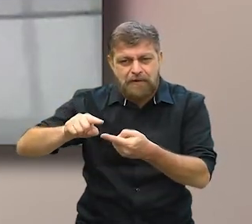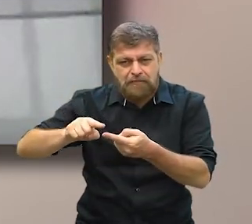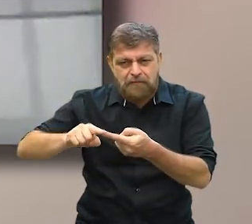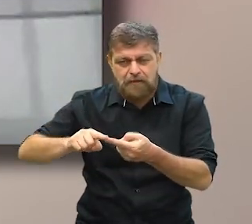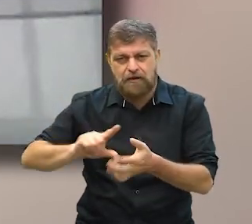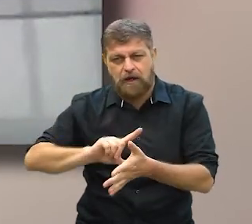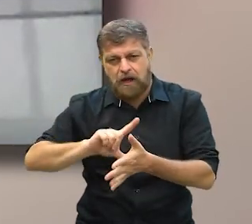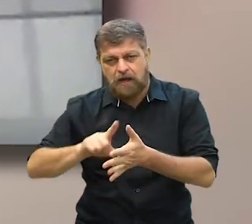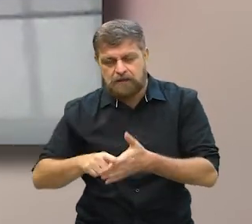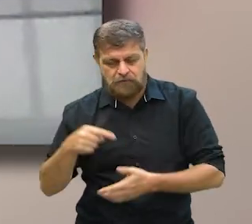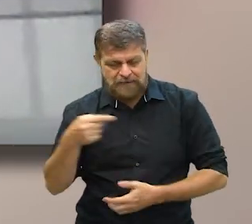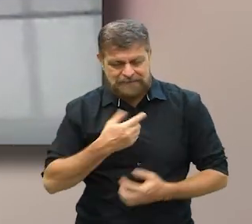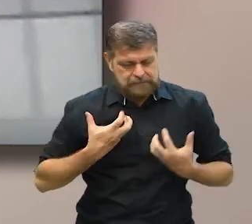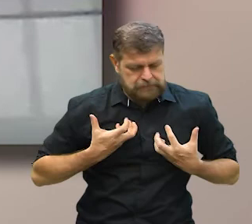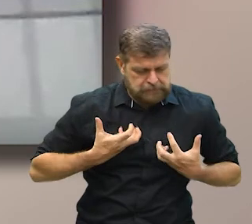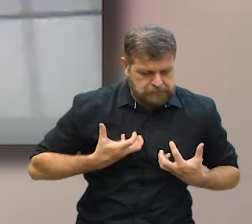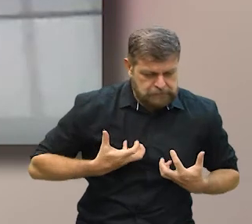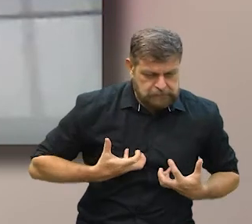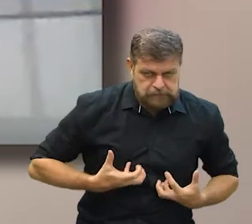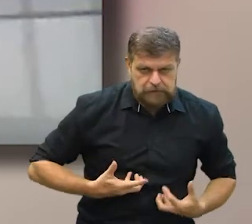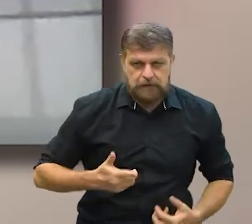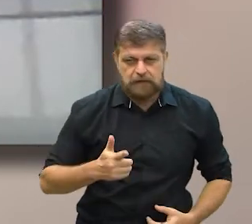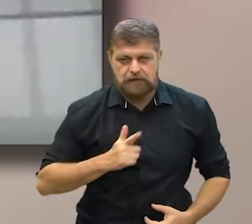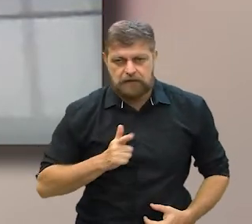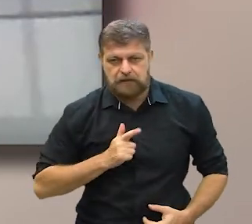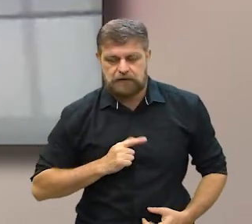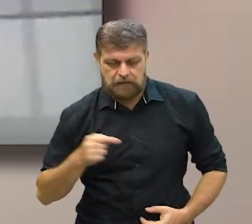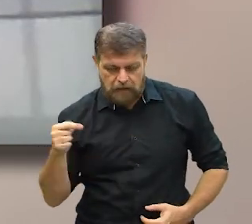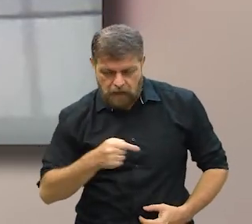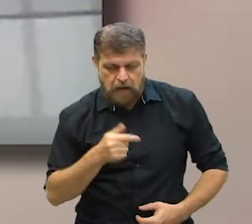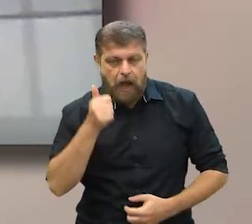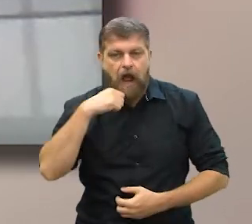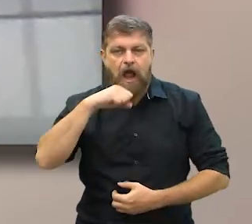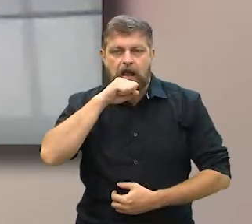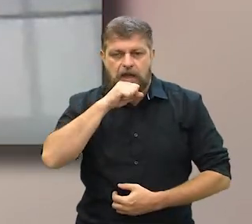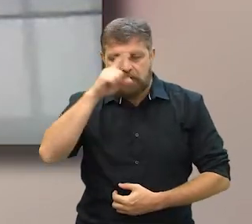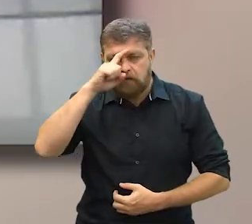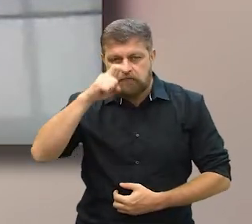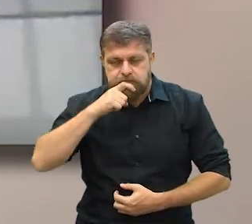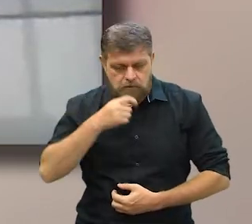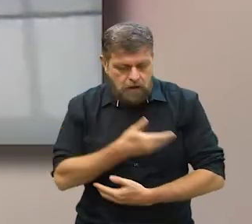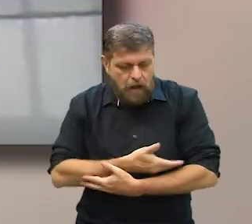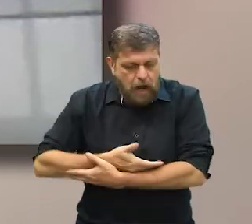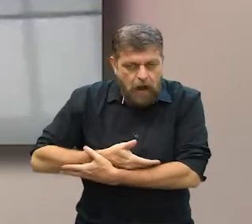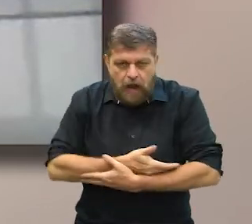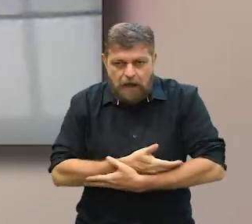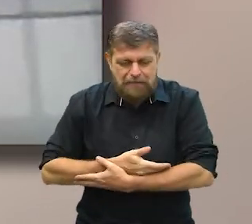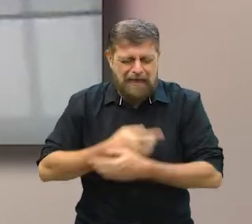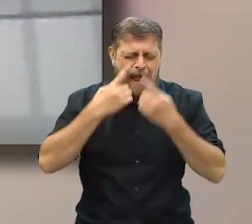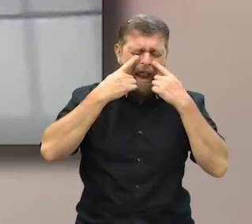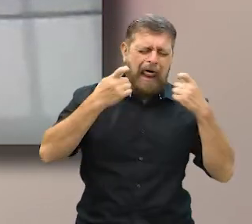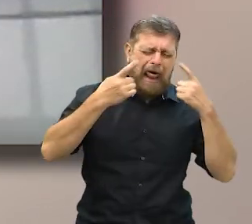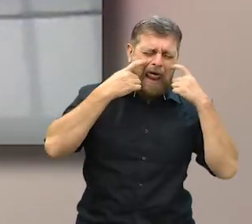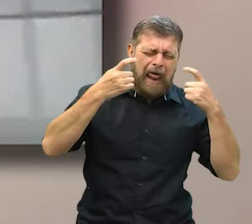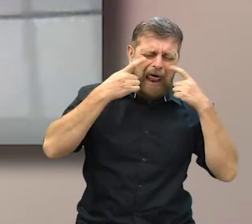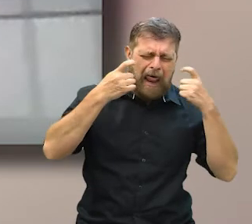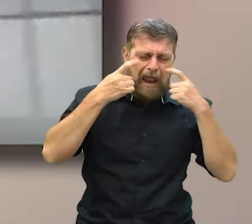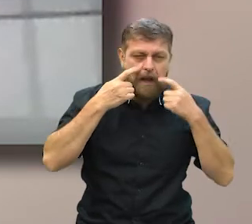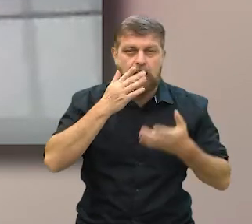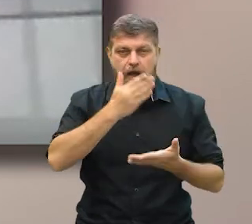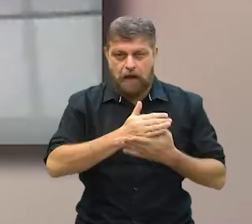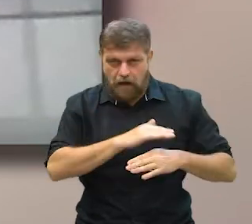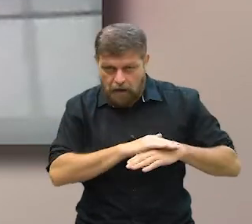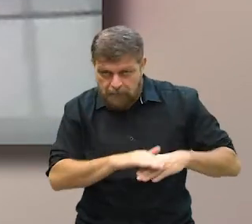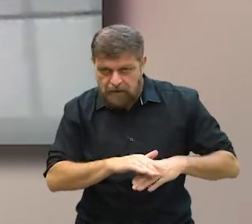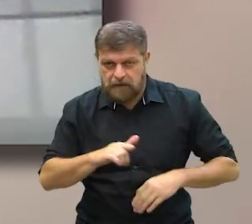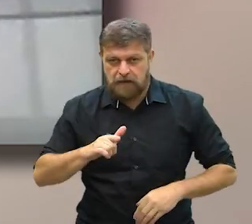começo a diminuir a fórmula, né? Depois que passar o estresse, que parar de perder peso, que o